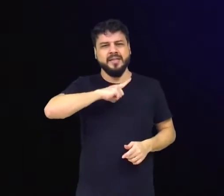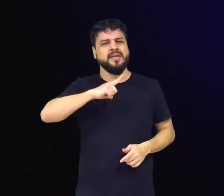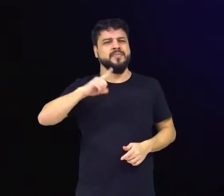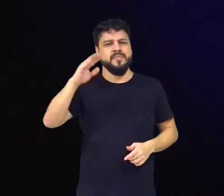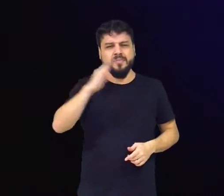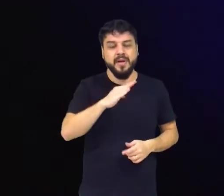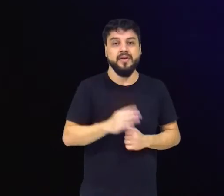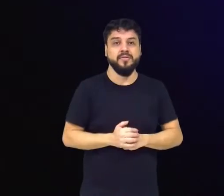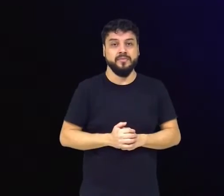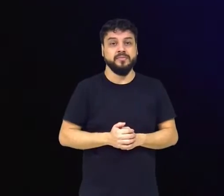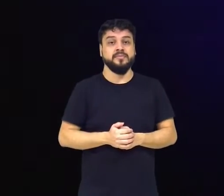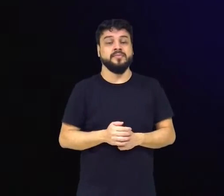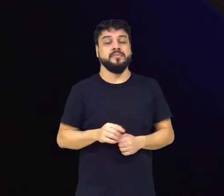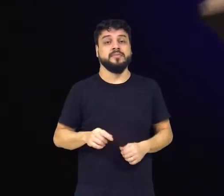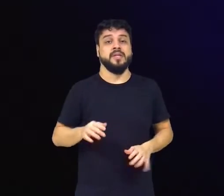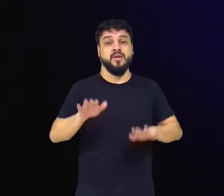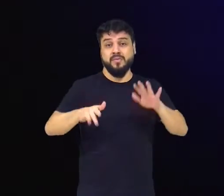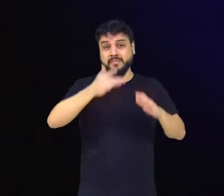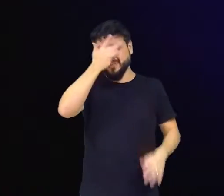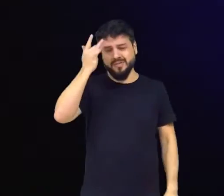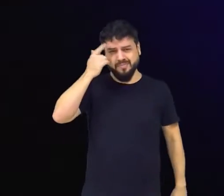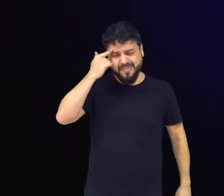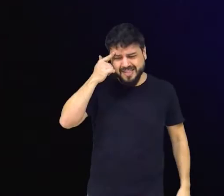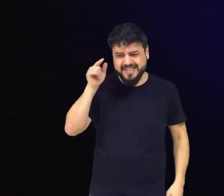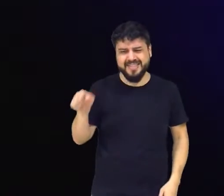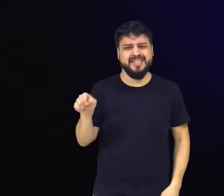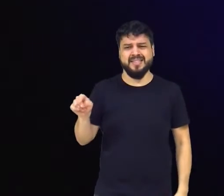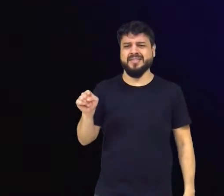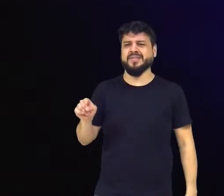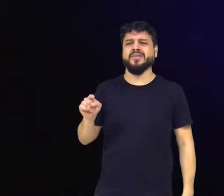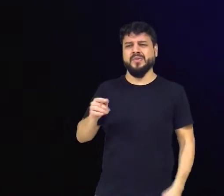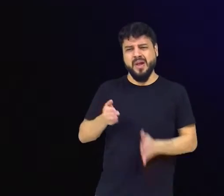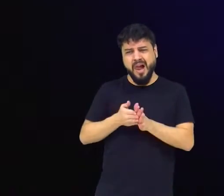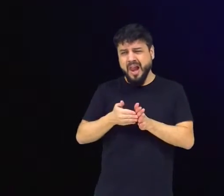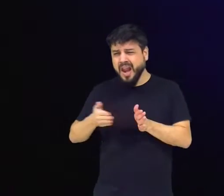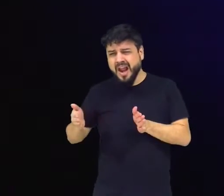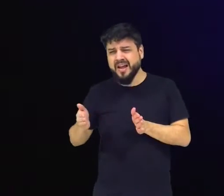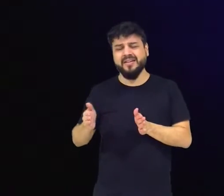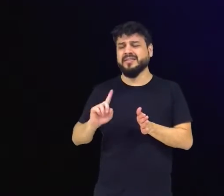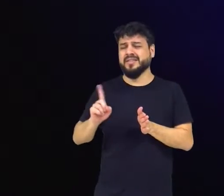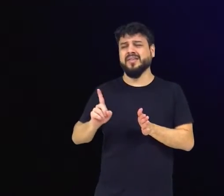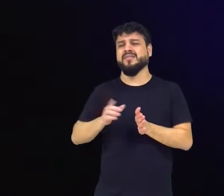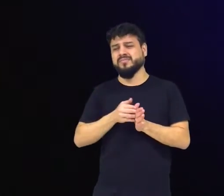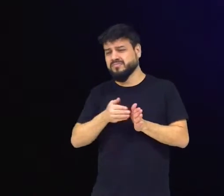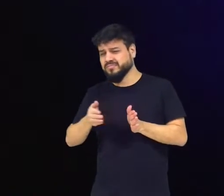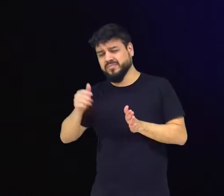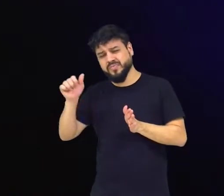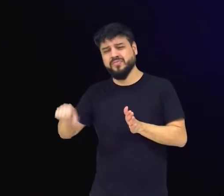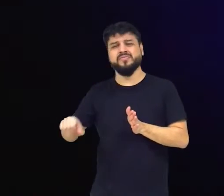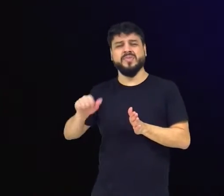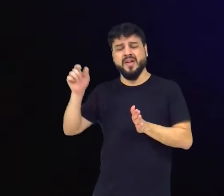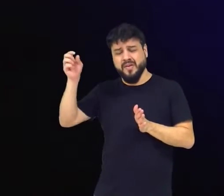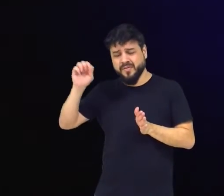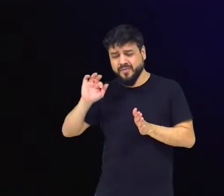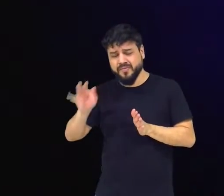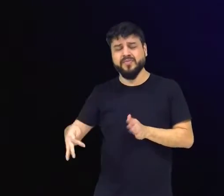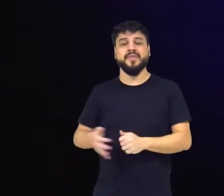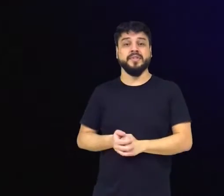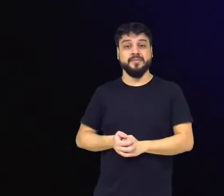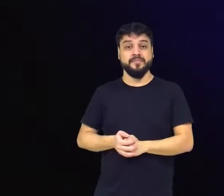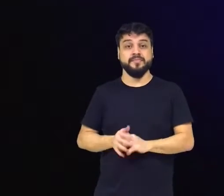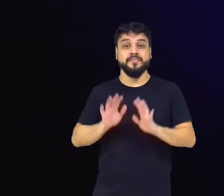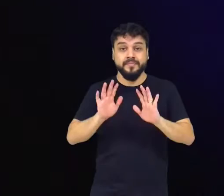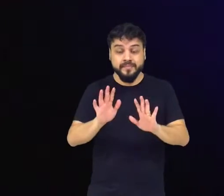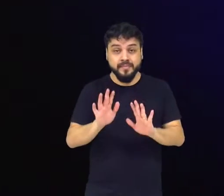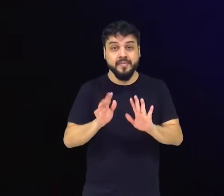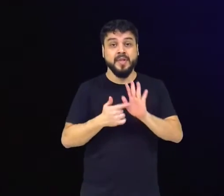Mesmo que alguém diga, ah, isso não durará muito tempo, é logo ali, o fim vai terminar logo ali na frente. O que se